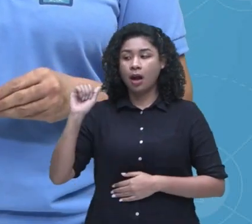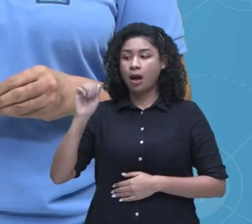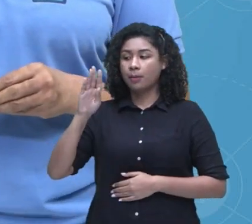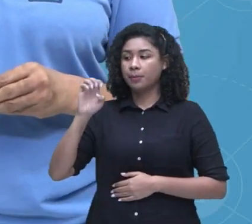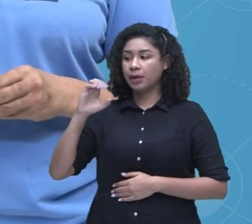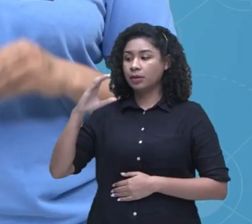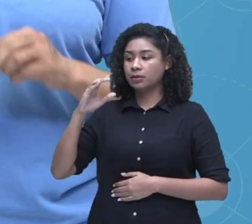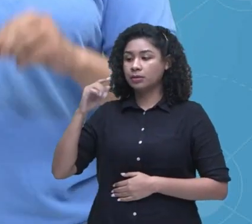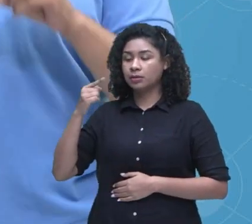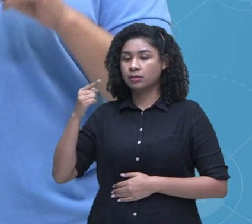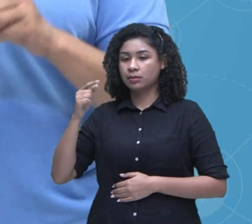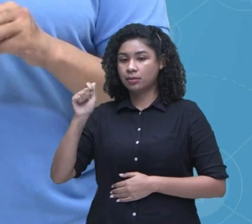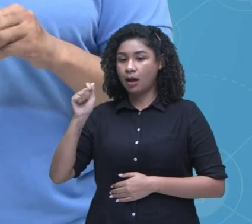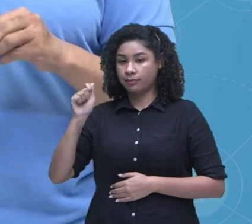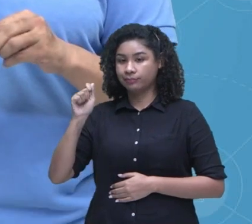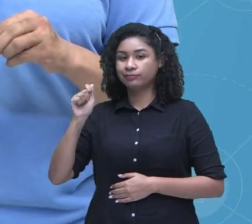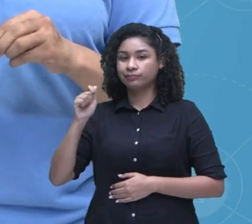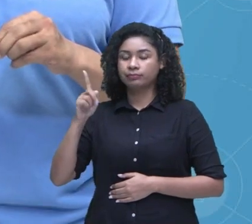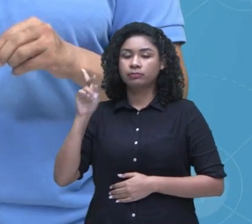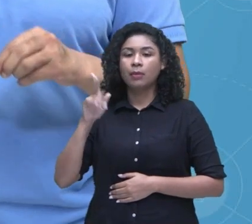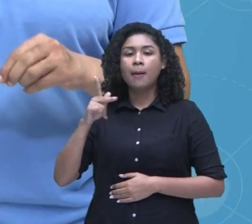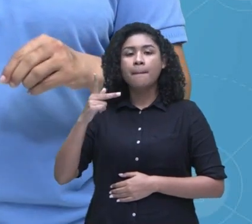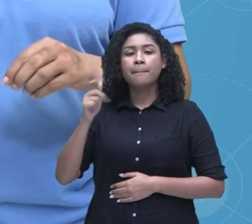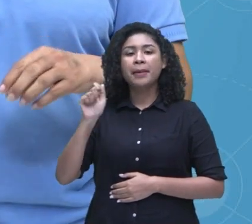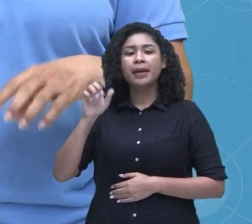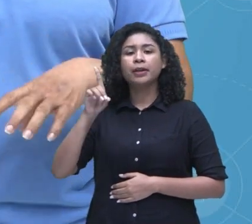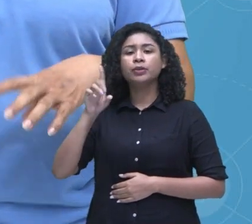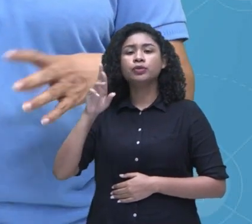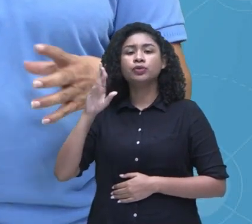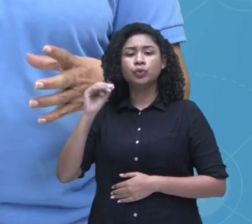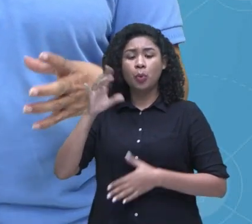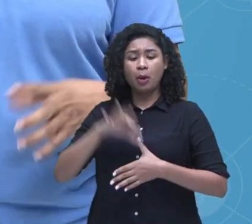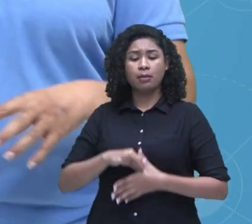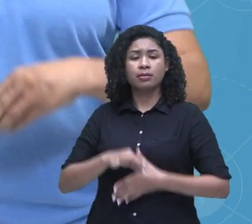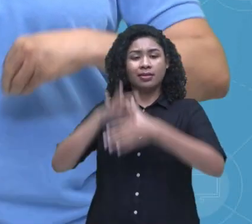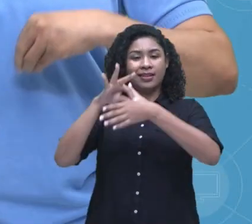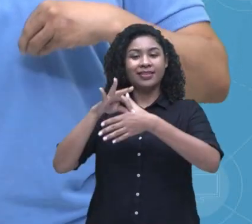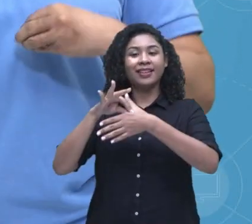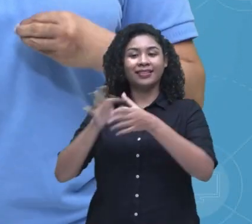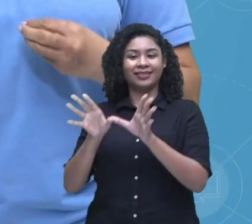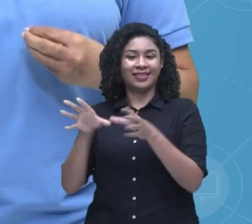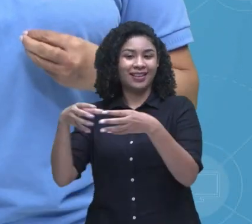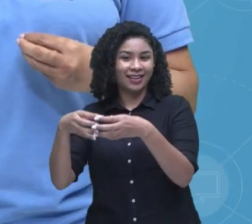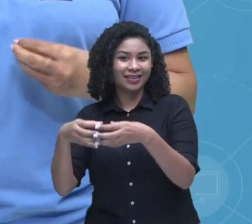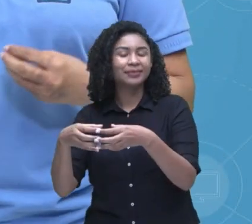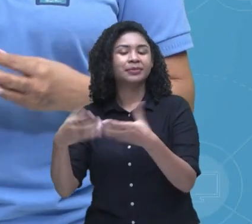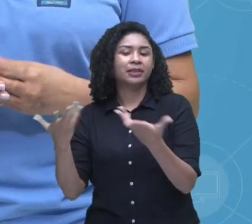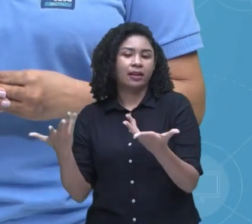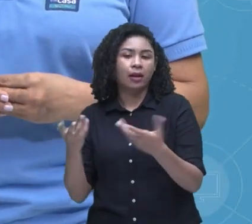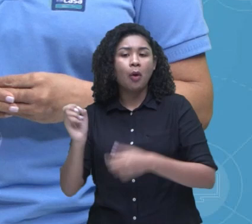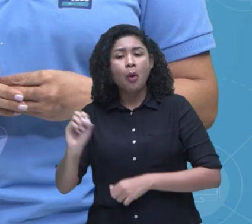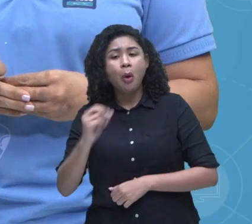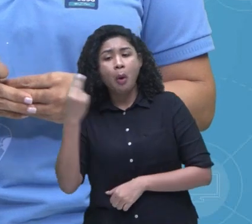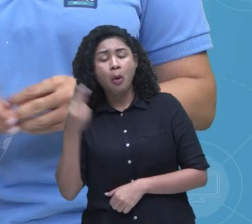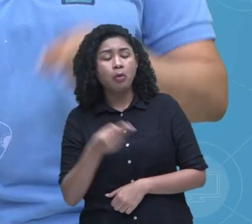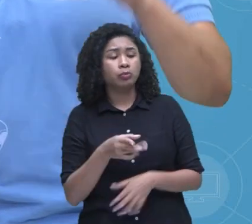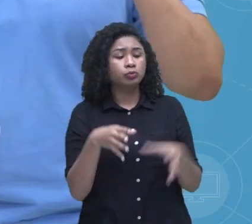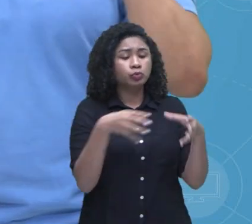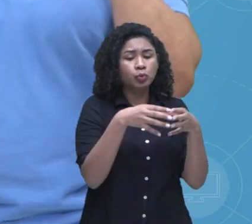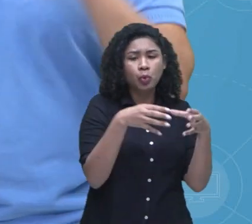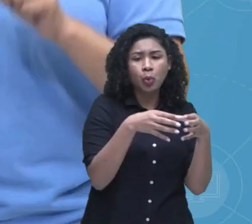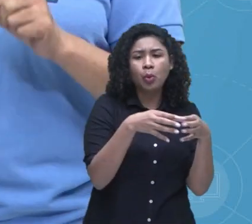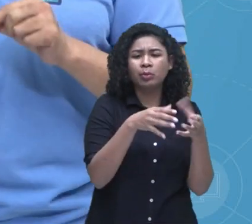era o cabeça da gangue. Ou então você tem um grupo, você está fazendo um trabalho, né, de